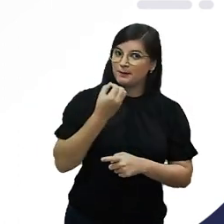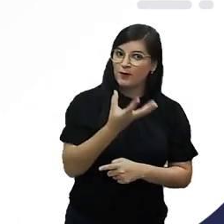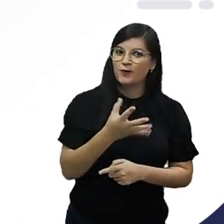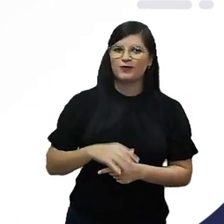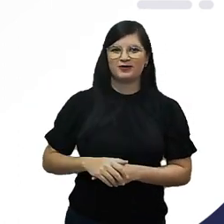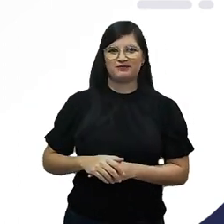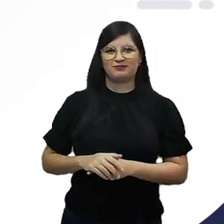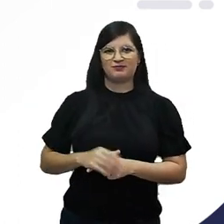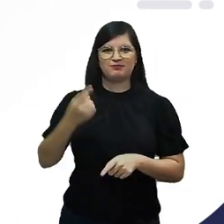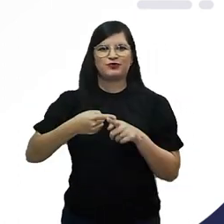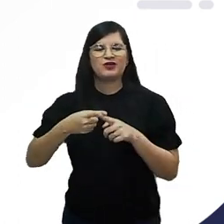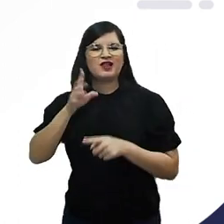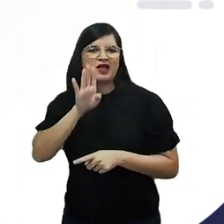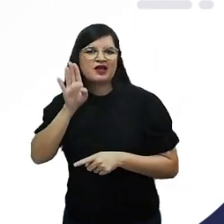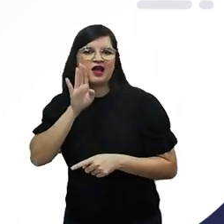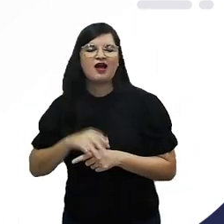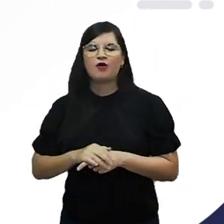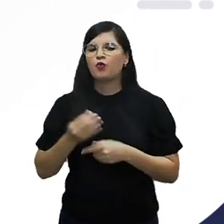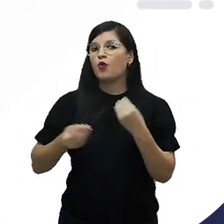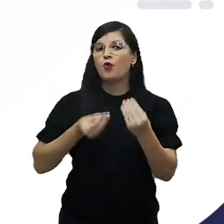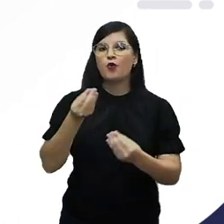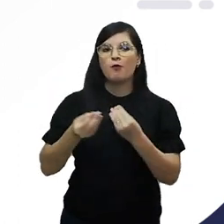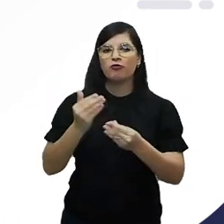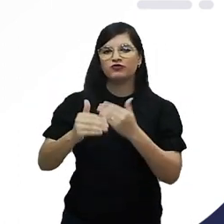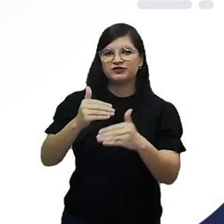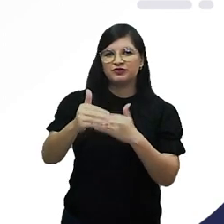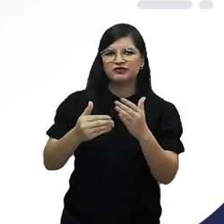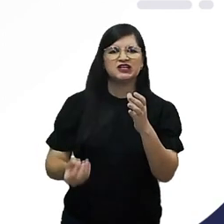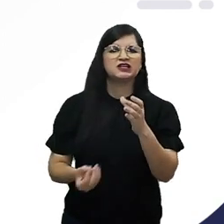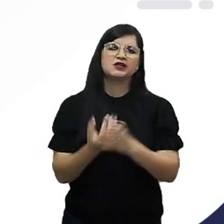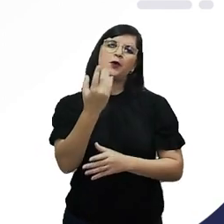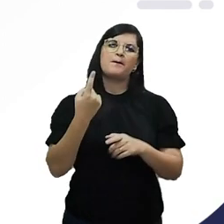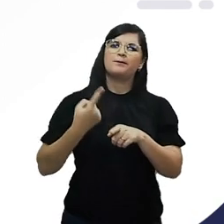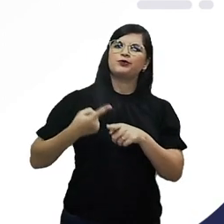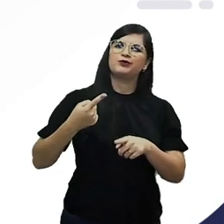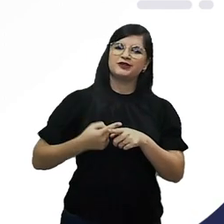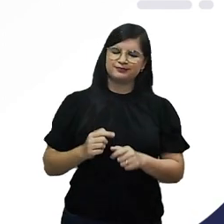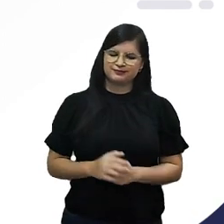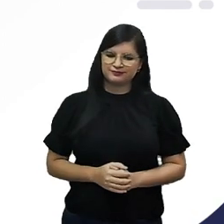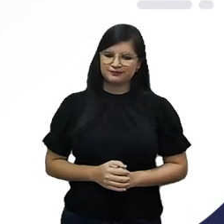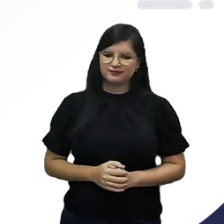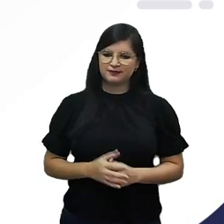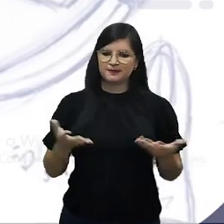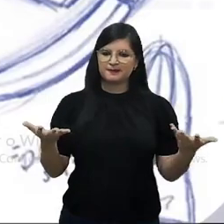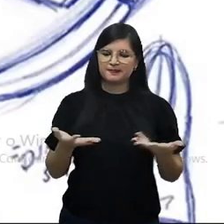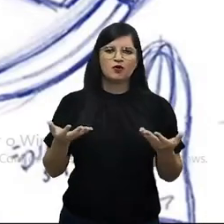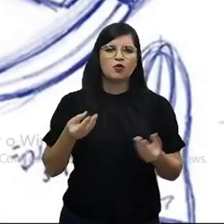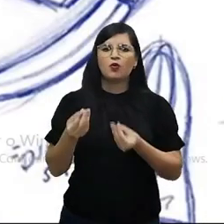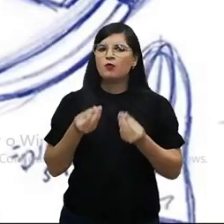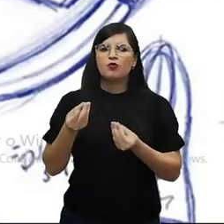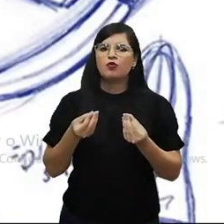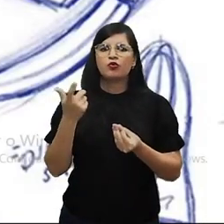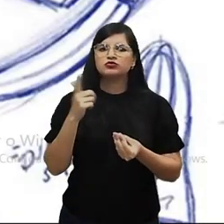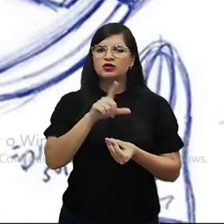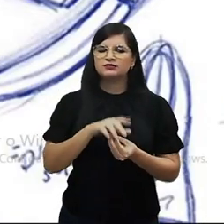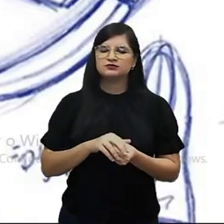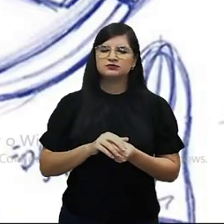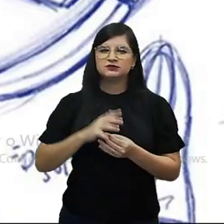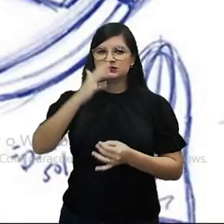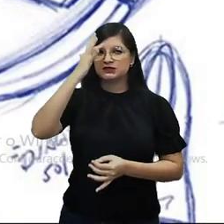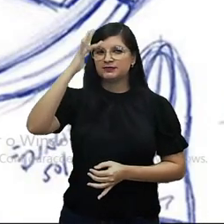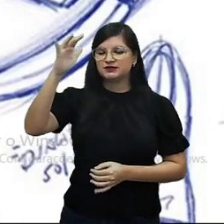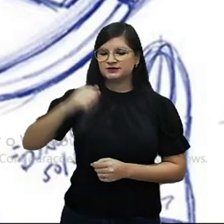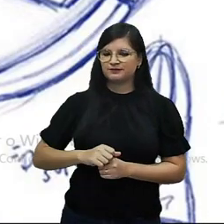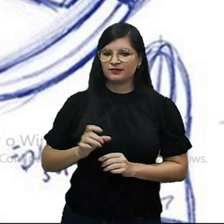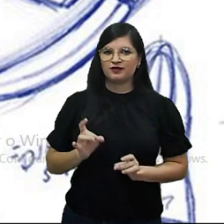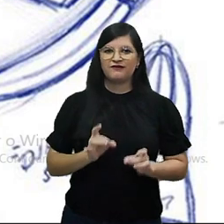que ela é legal, como é que ela funciona, por que você criou essa solução. Olha aí, ó, como funciona. Por exemplo, imagina que eu fosse vender esse